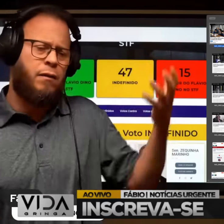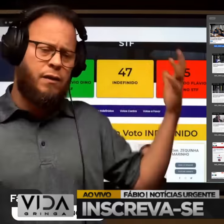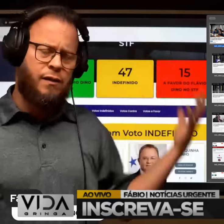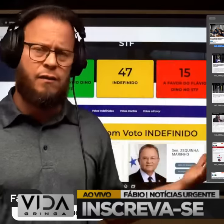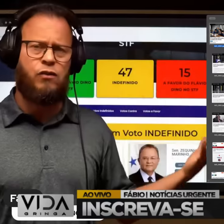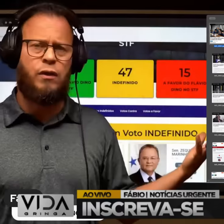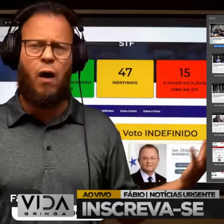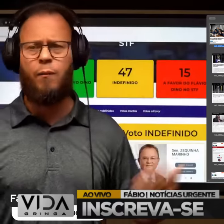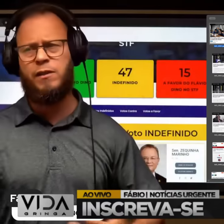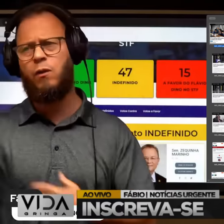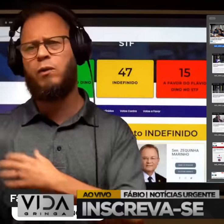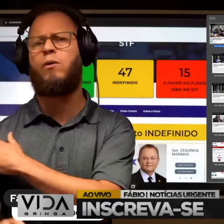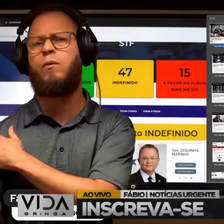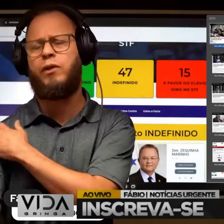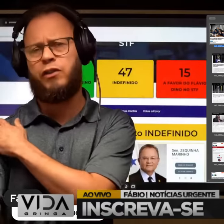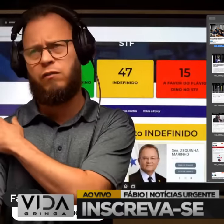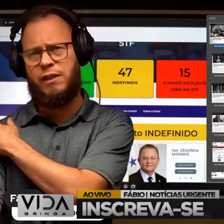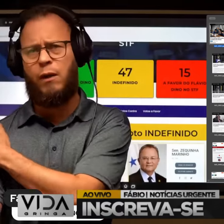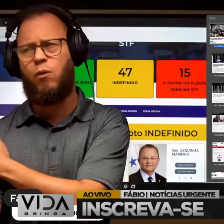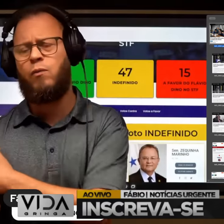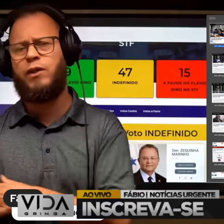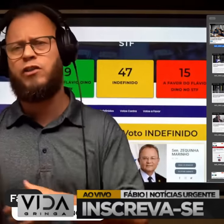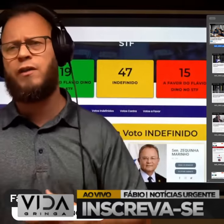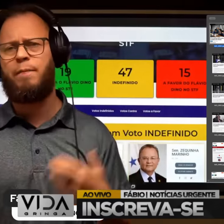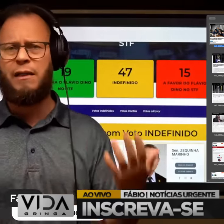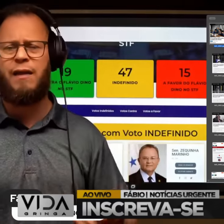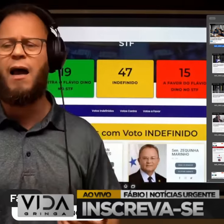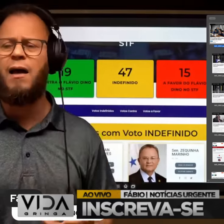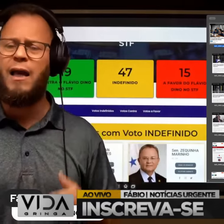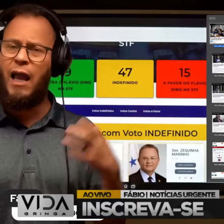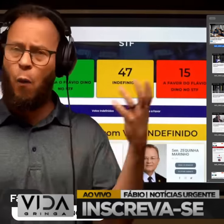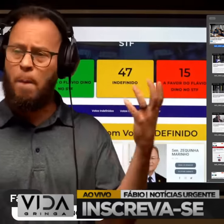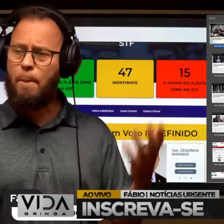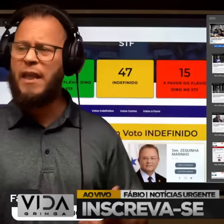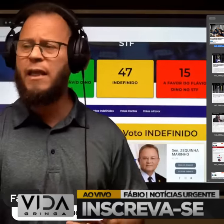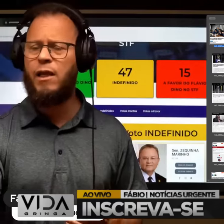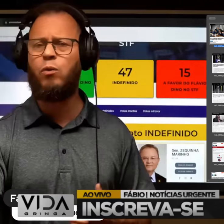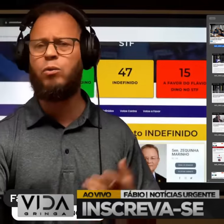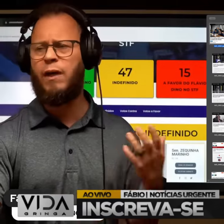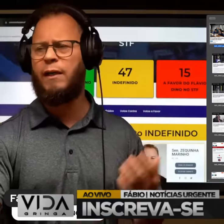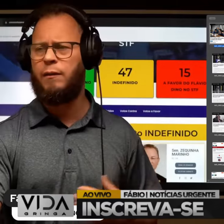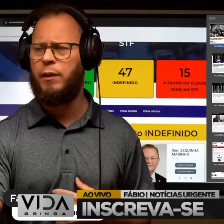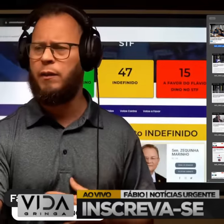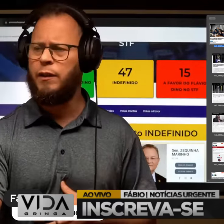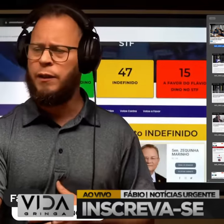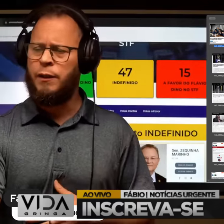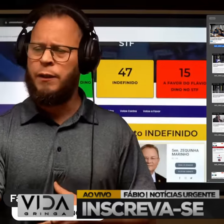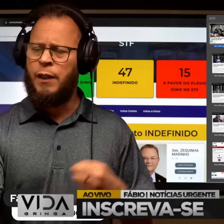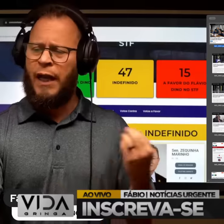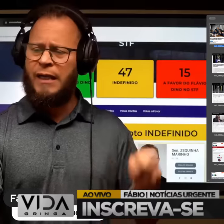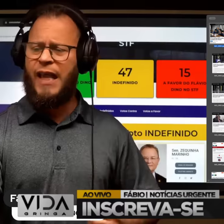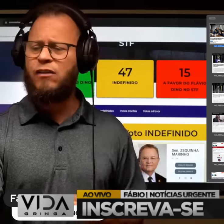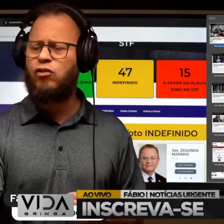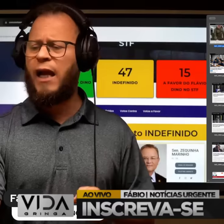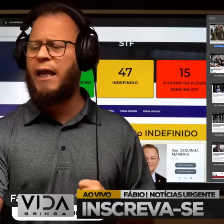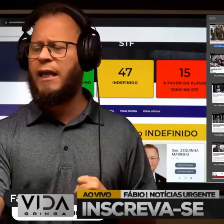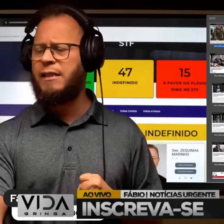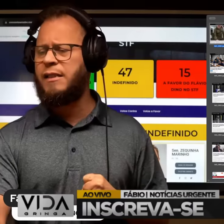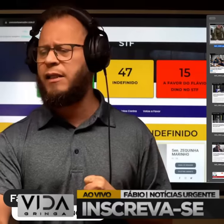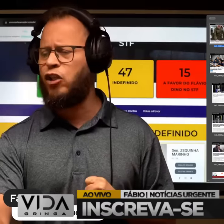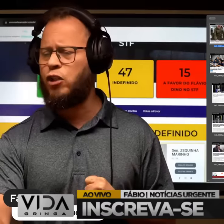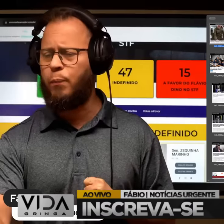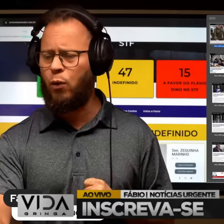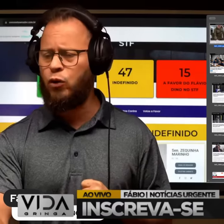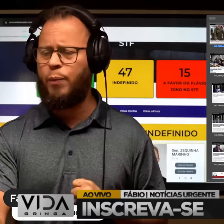bem, sensacional. Mas e quando ele é um comunista? Você quer um comunista militar? É um perigo do caramba. Exército israelense